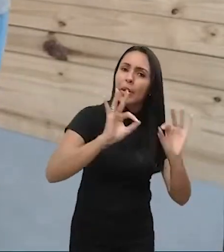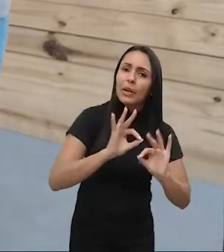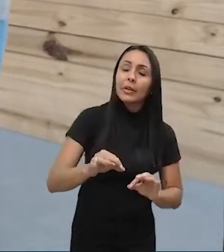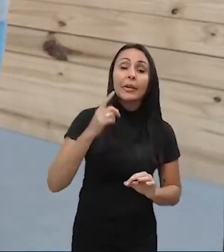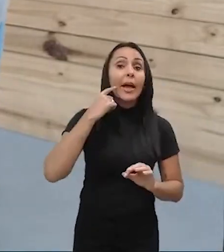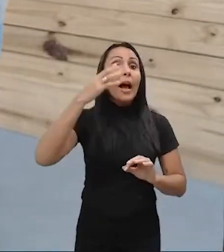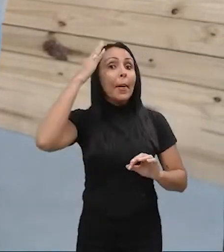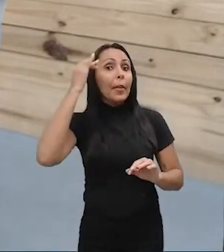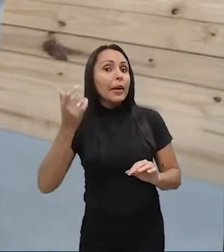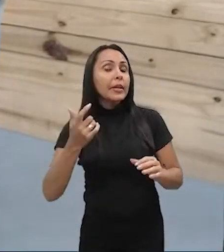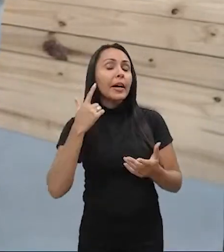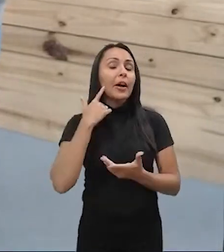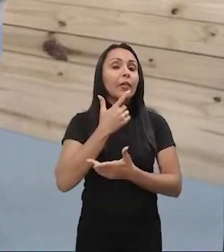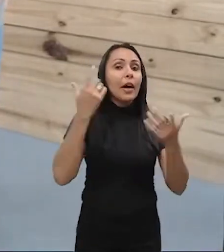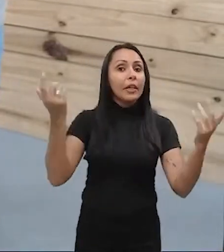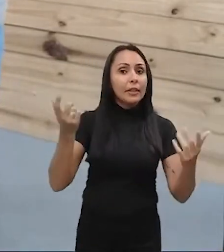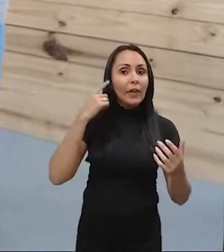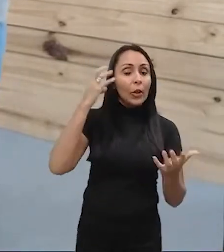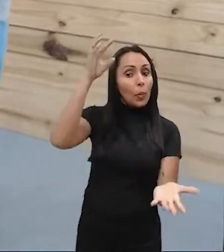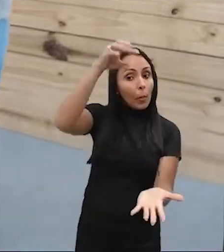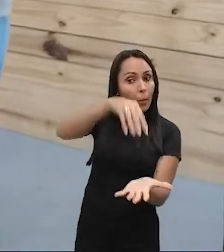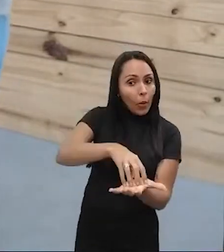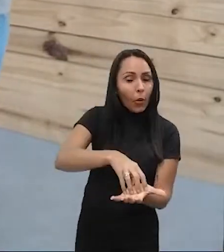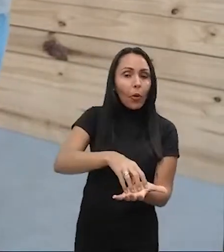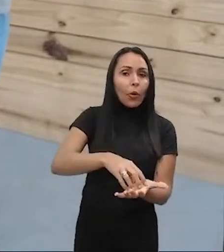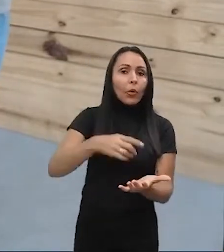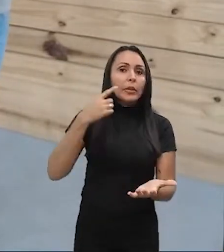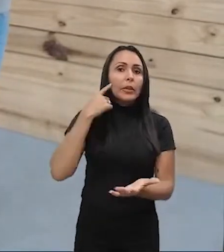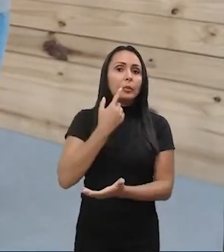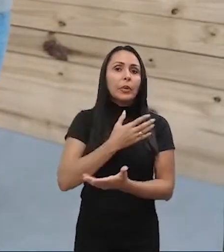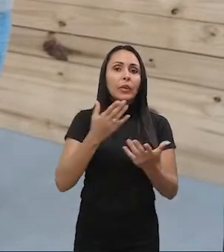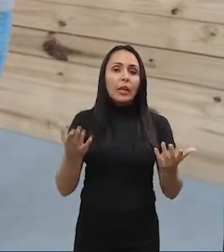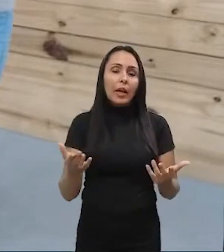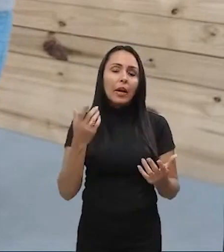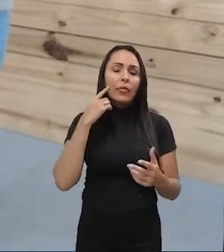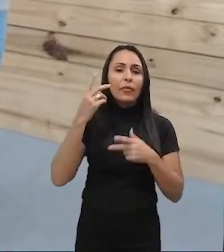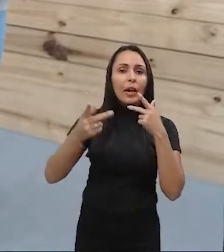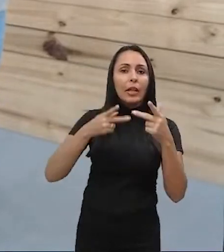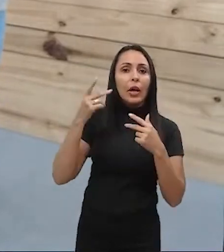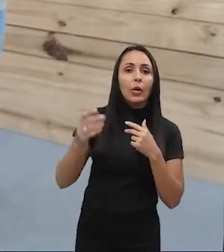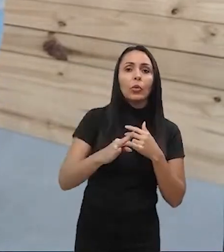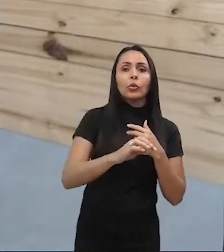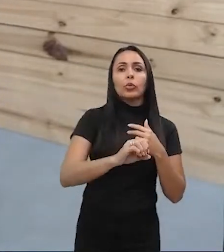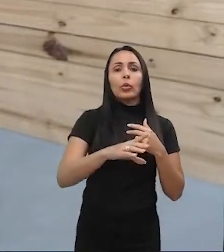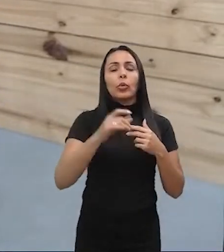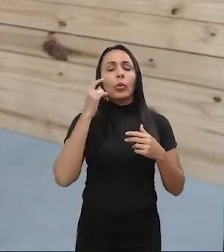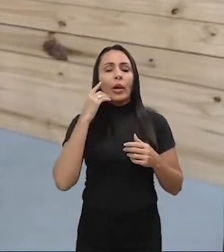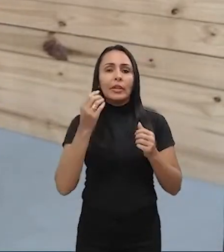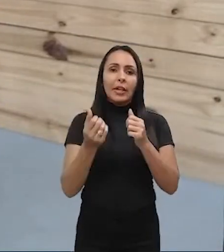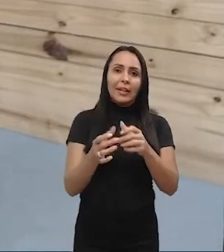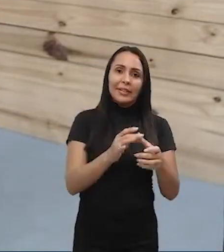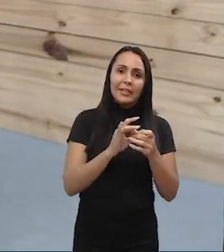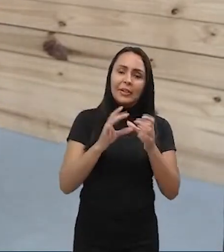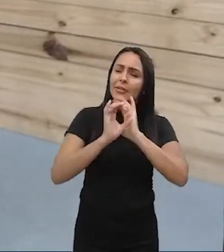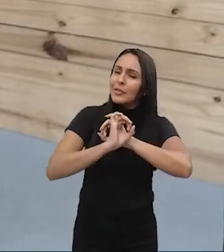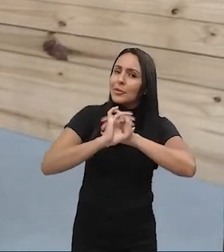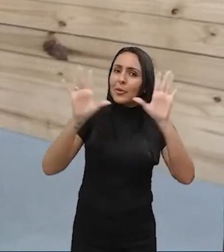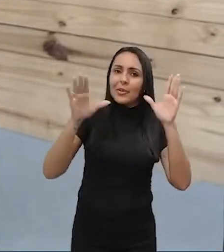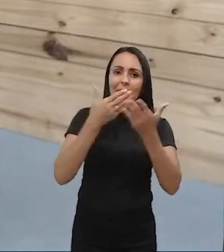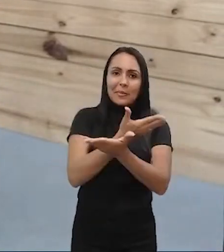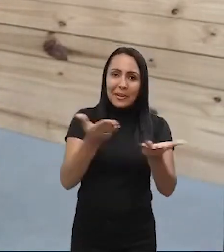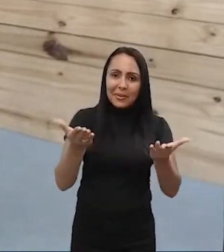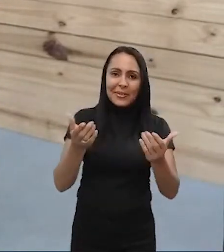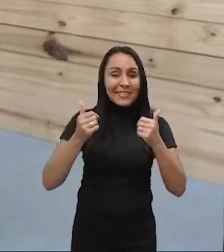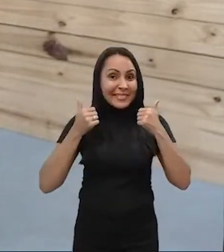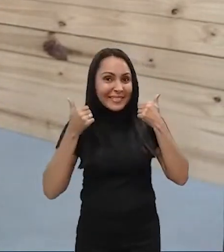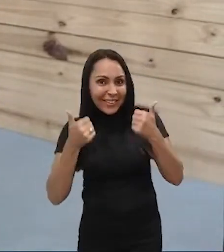E amanhã não deixe de ir no polo, não deixe de procurar saber com o tutor. Entre em contato conosco, a gente está aqui à disposição.